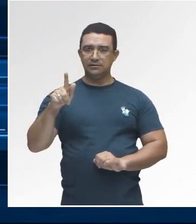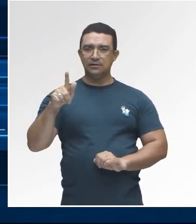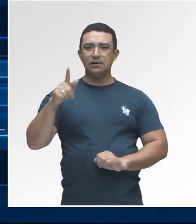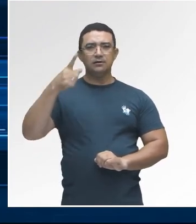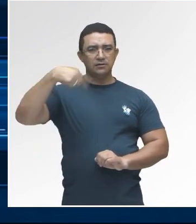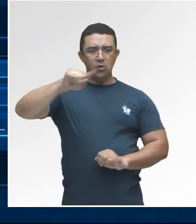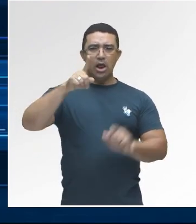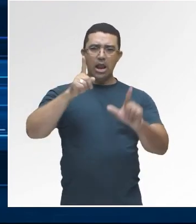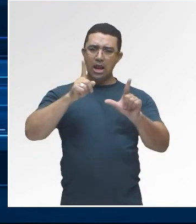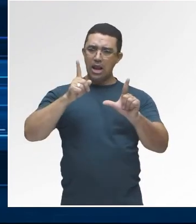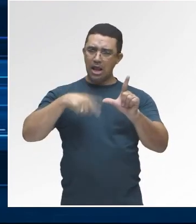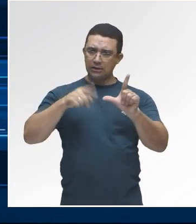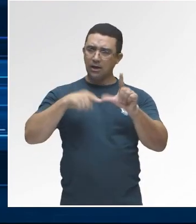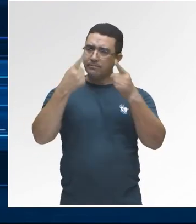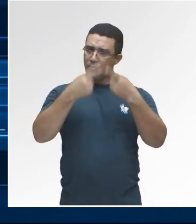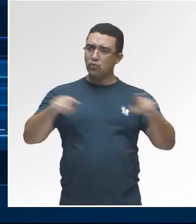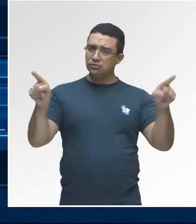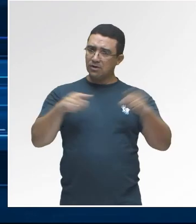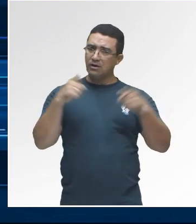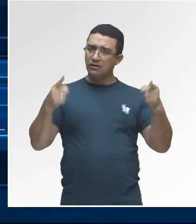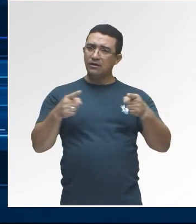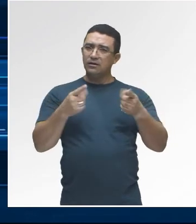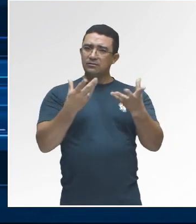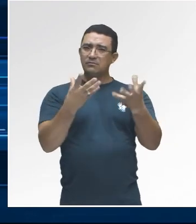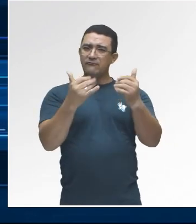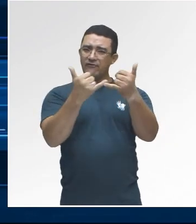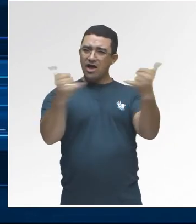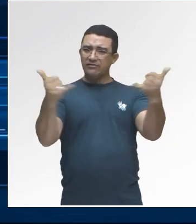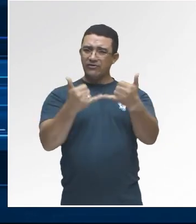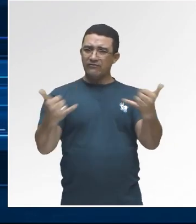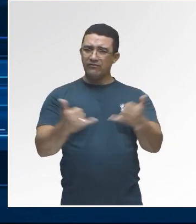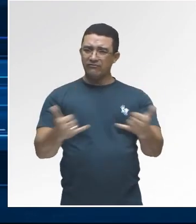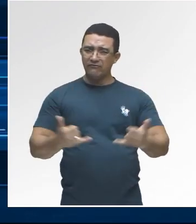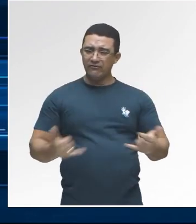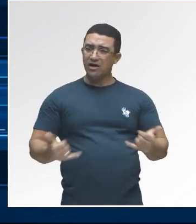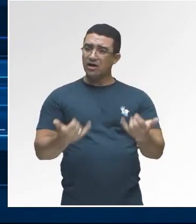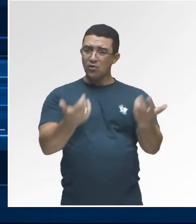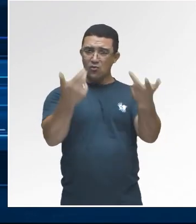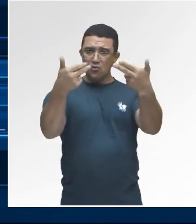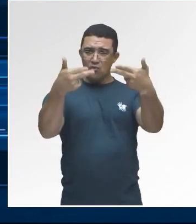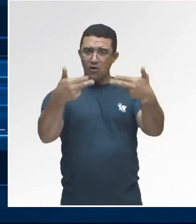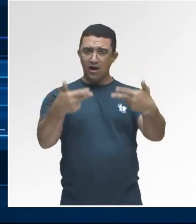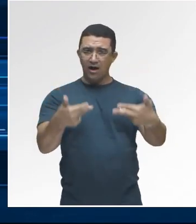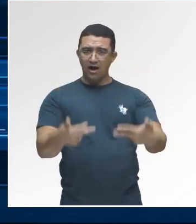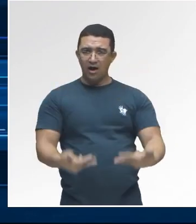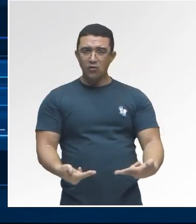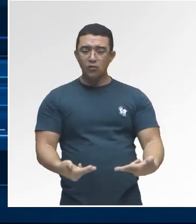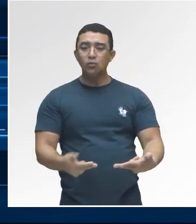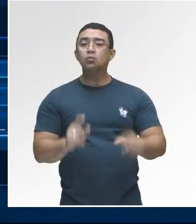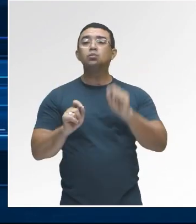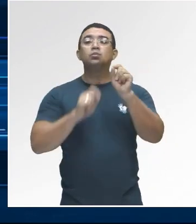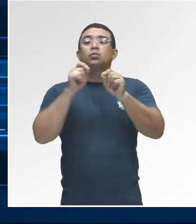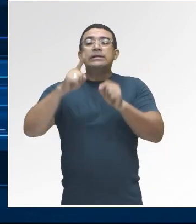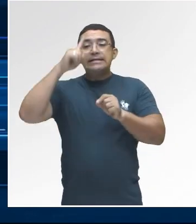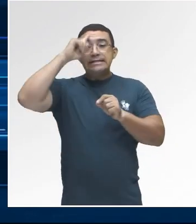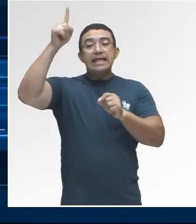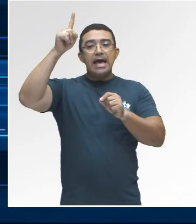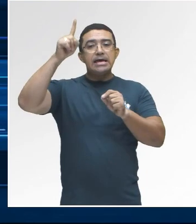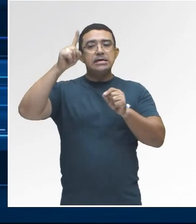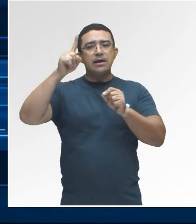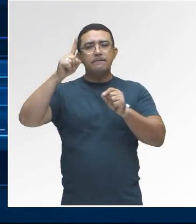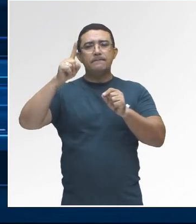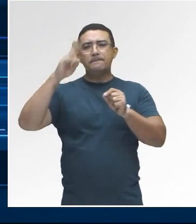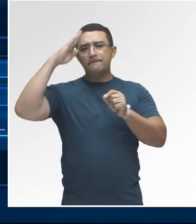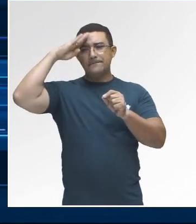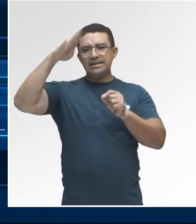da música é uma repetição. Dancing with a stranger. Então, vamos ver aqui a ideia do que quer passar esse texto. Vamos